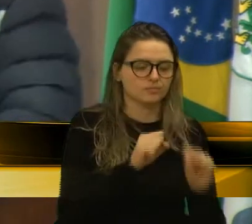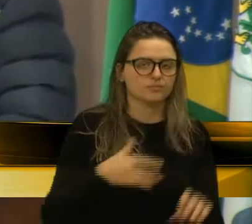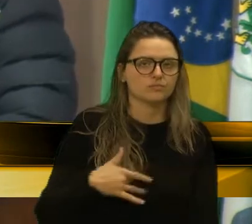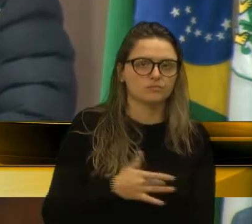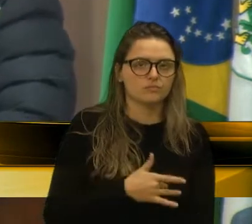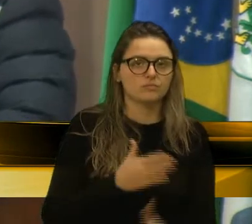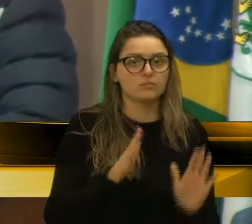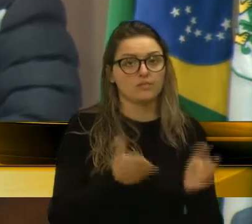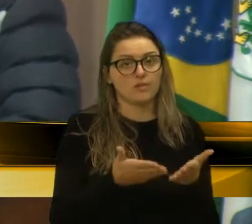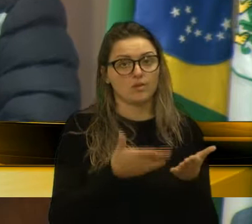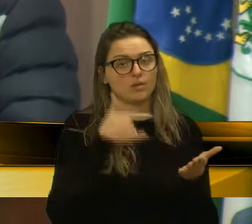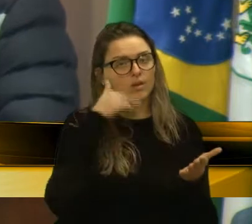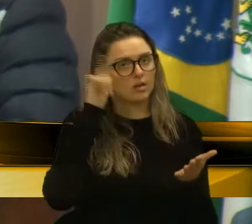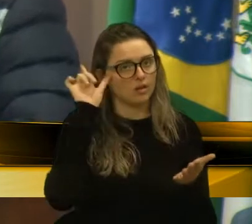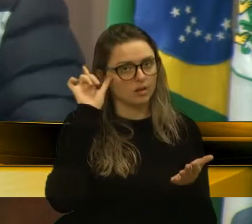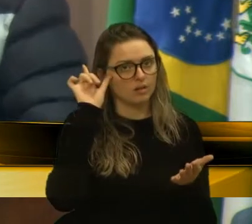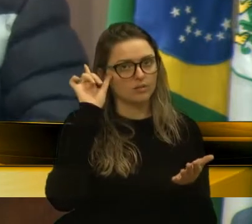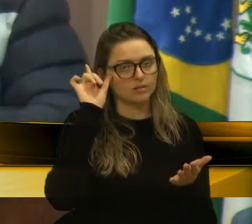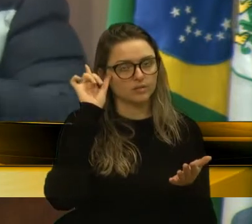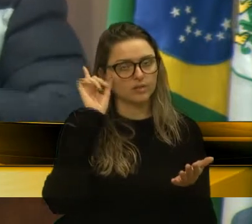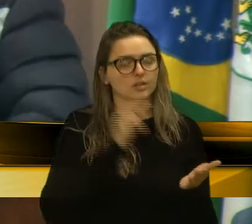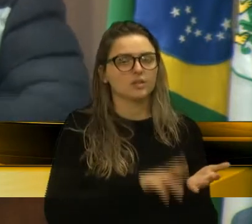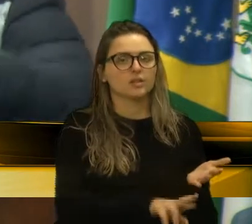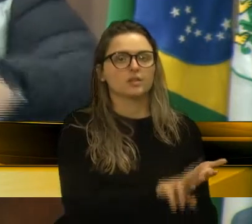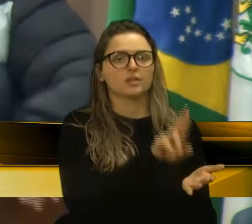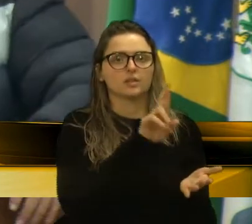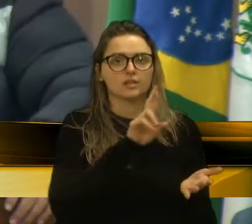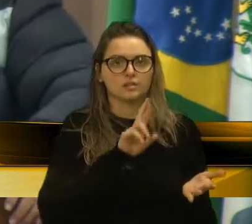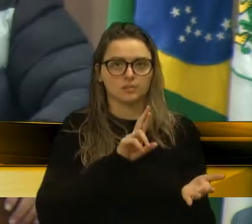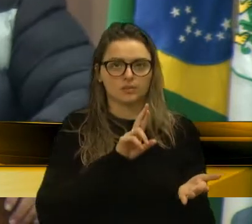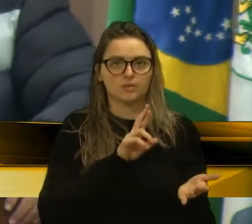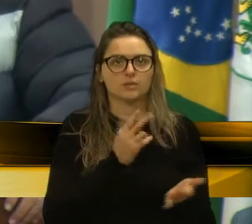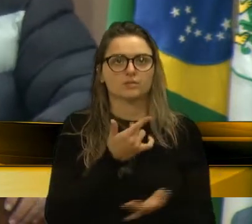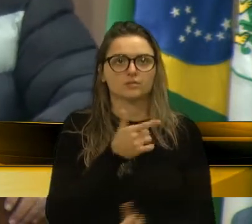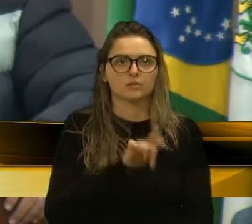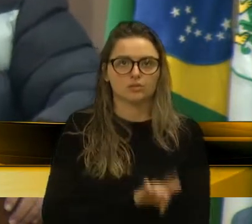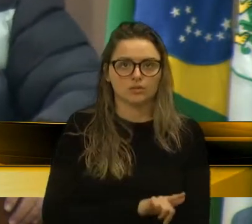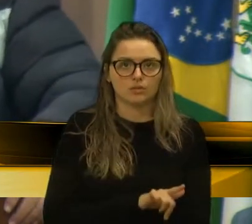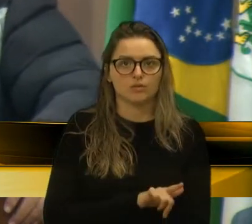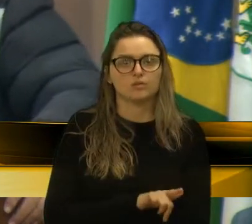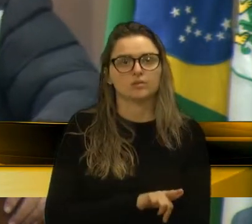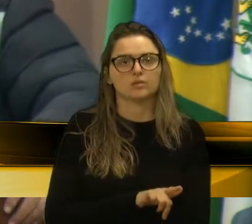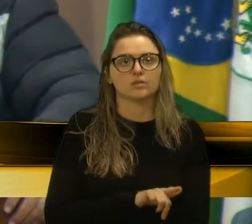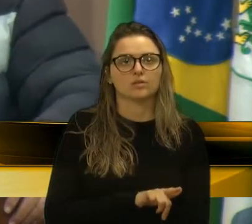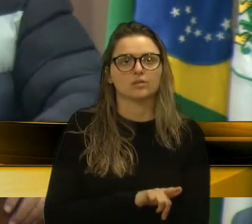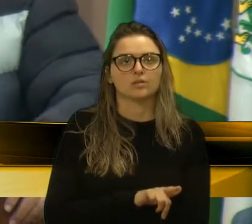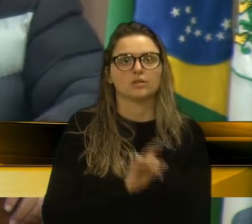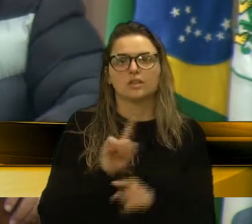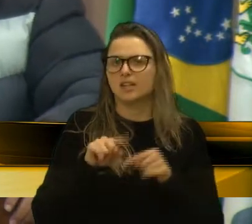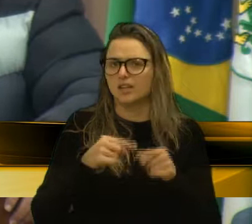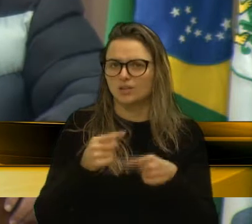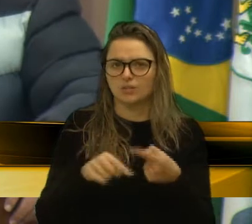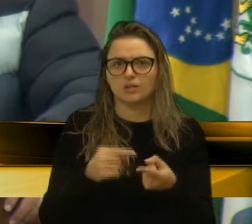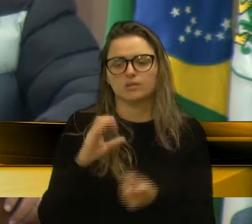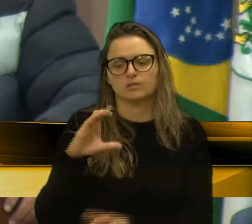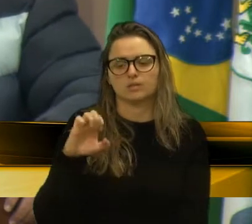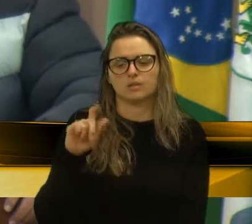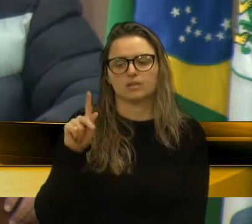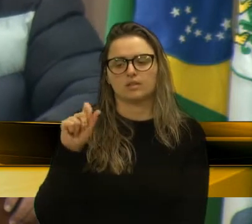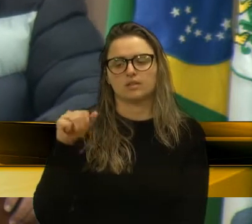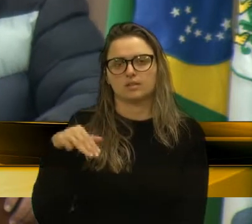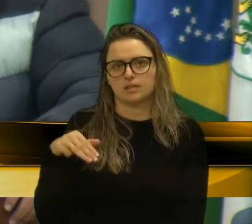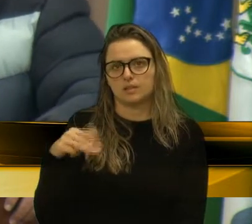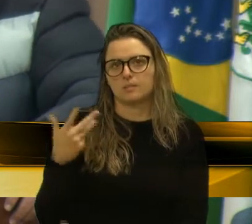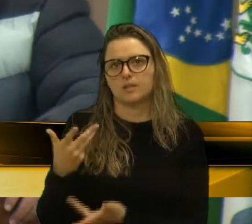Saúde. Agora, ontem, no dia de ontem, resposta por e-mail que foi... que a CEPLAN que